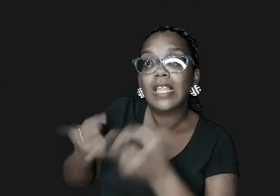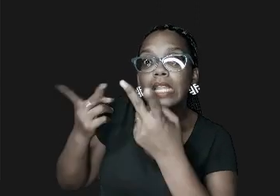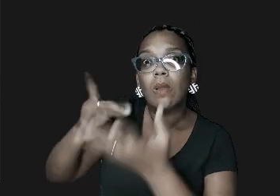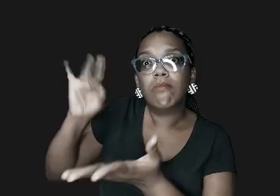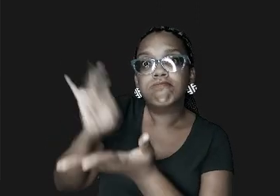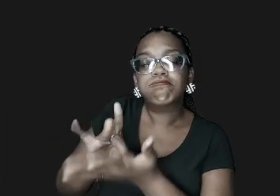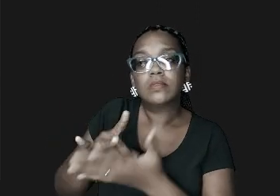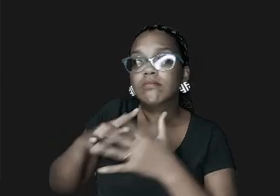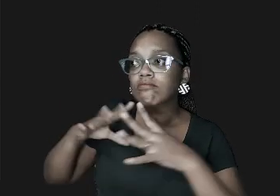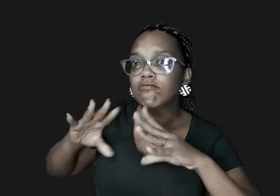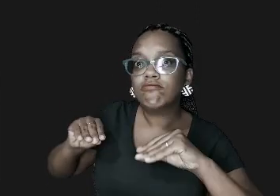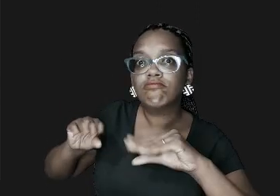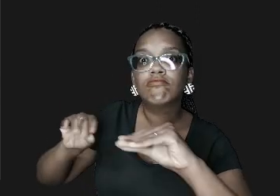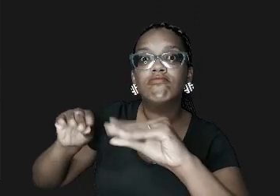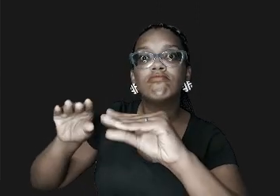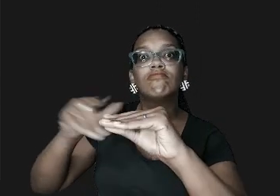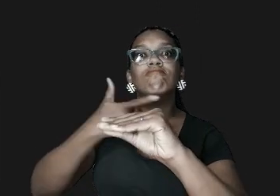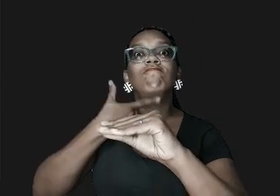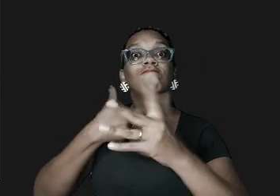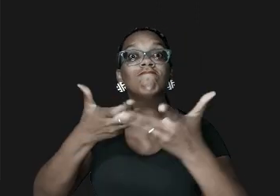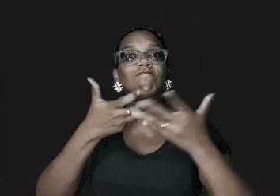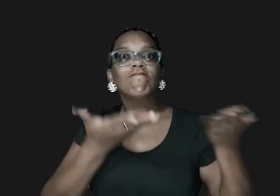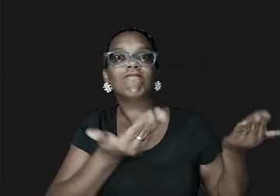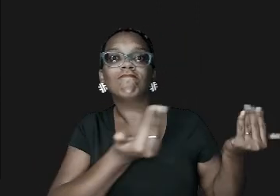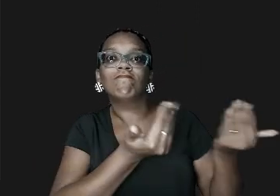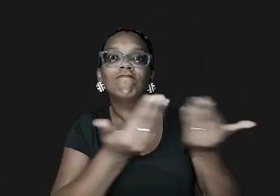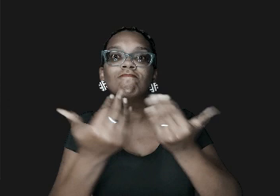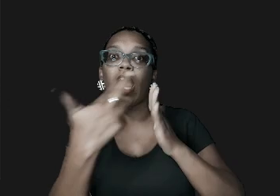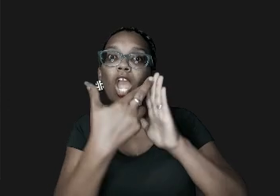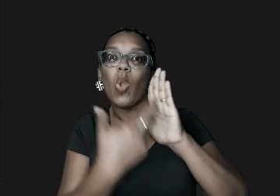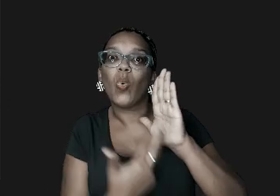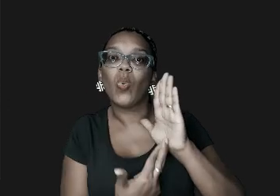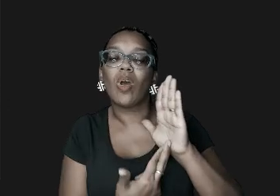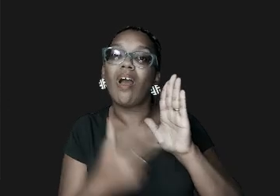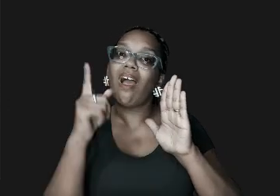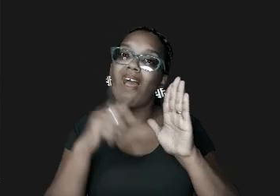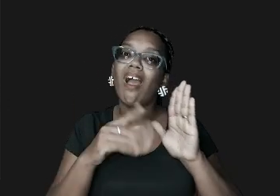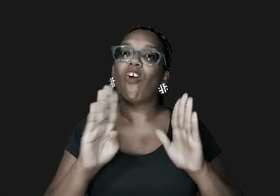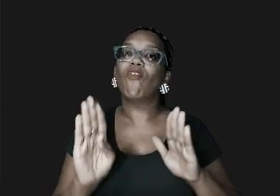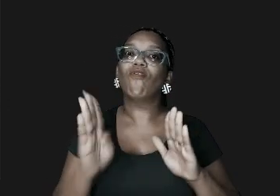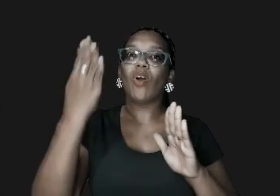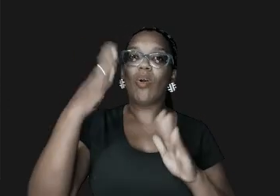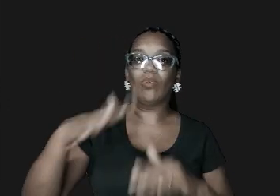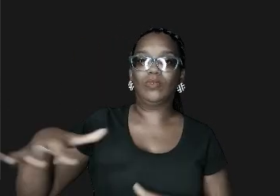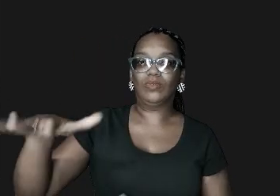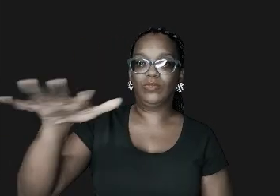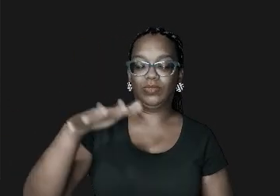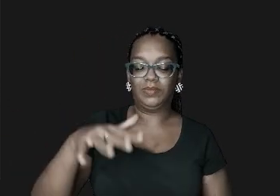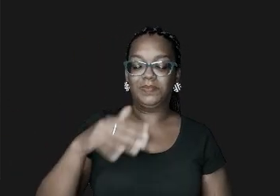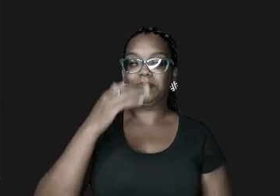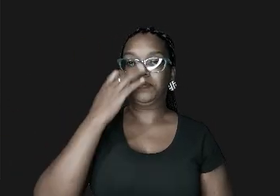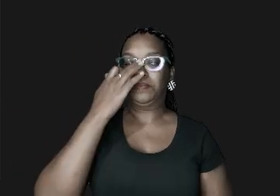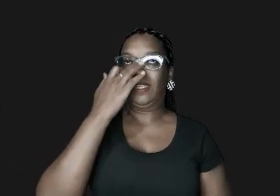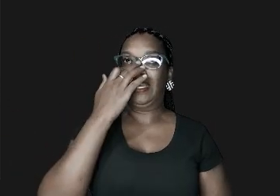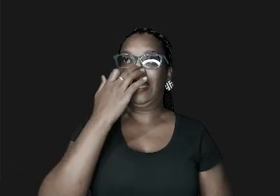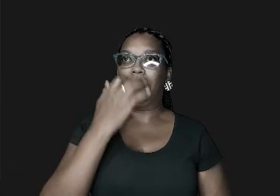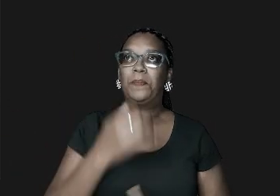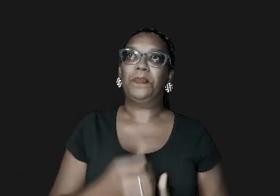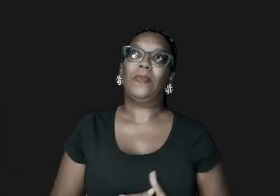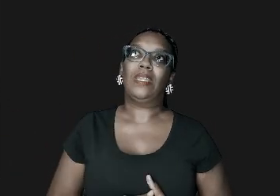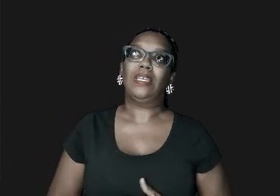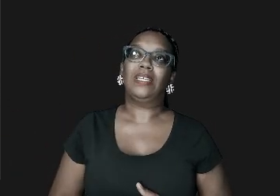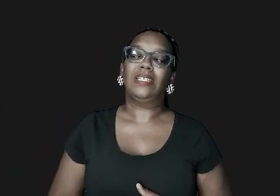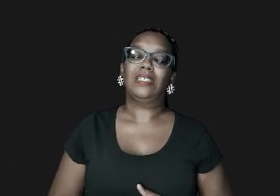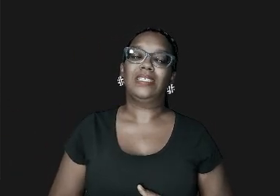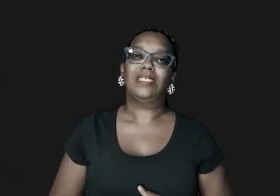de comprar e vender legitimamente essa perturbação ali ela é indesejada ela é regular é o que se chama de falso